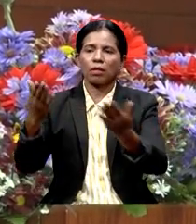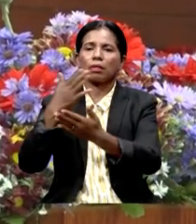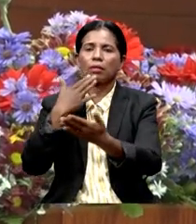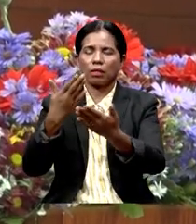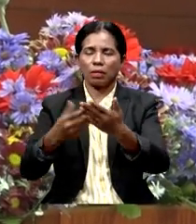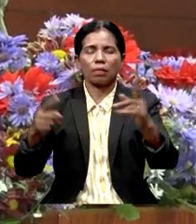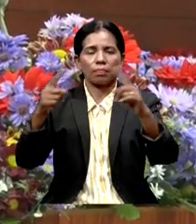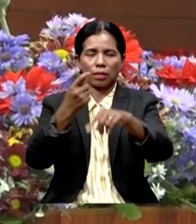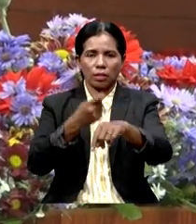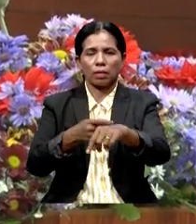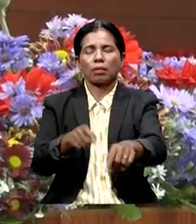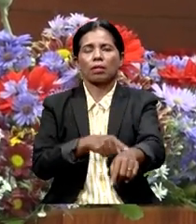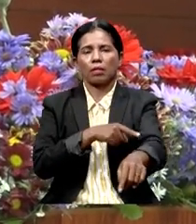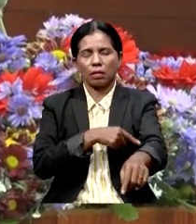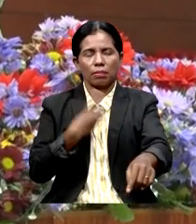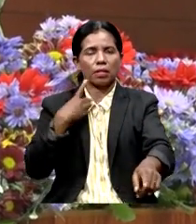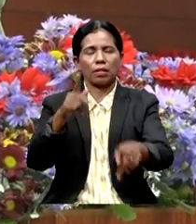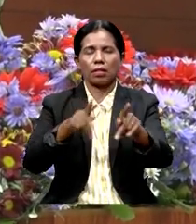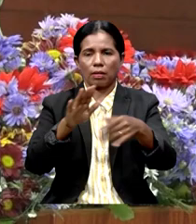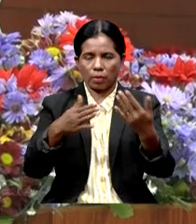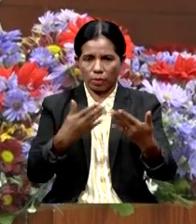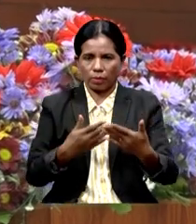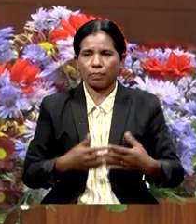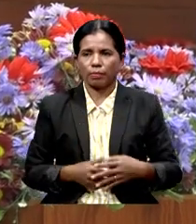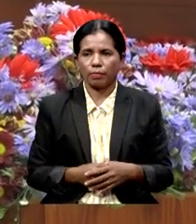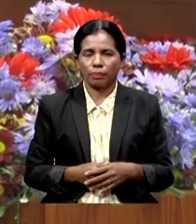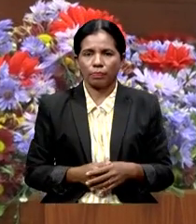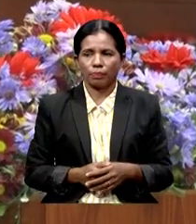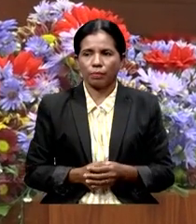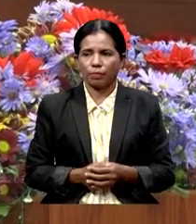prosperidade para tempo naru para itenia povo.